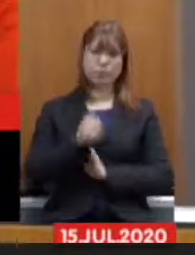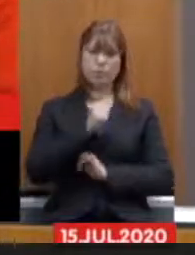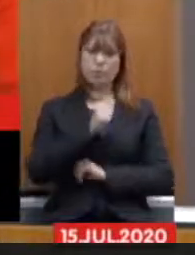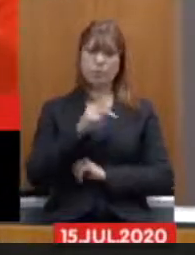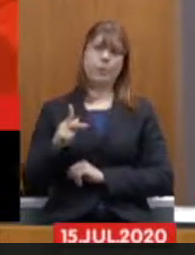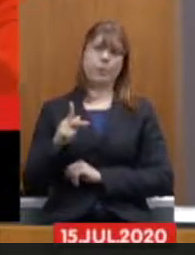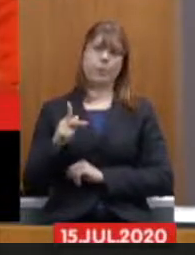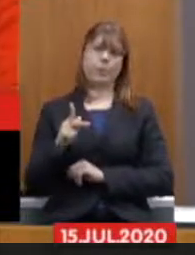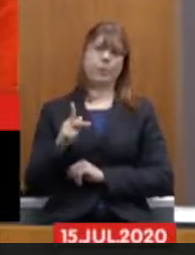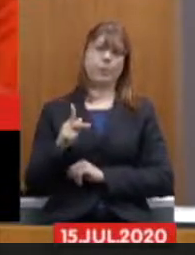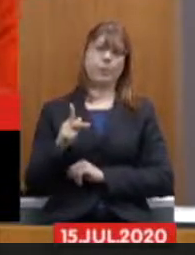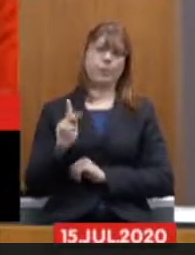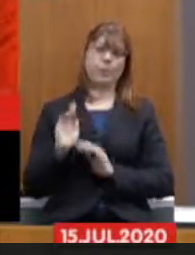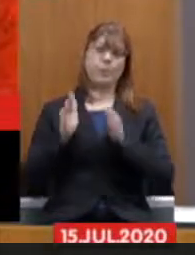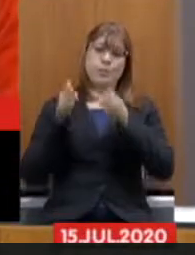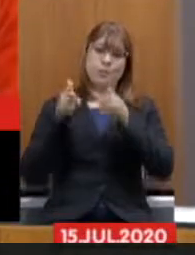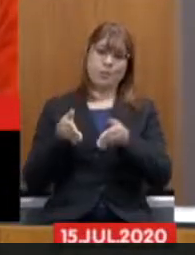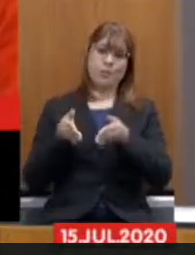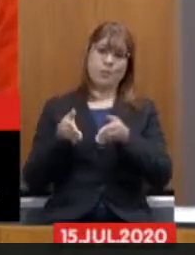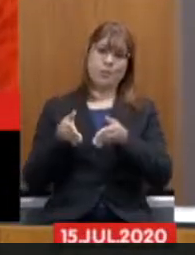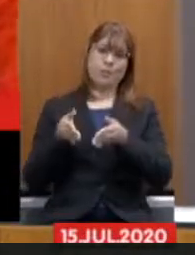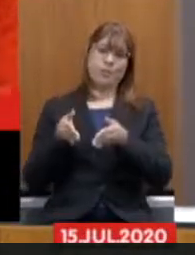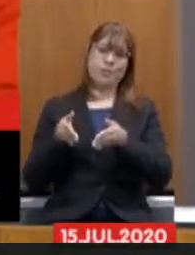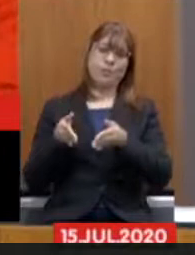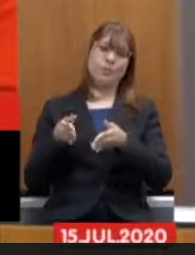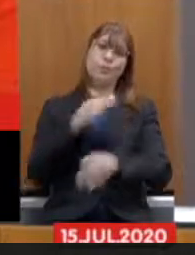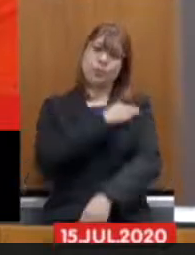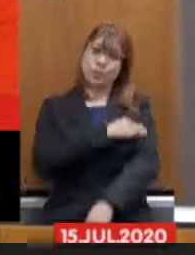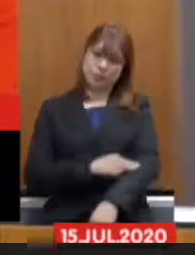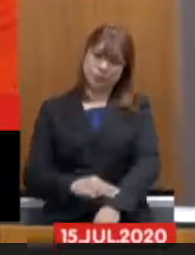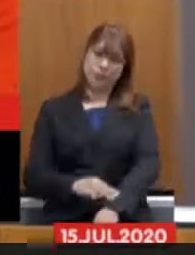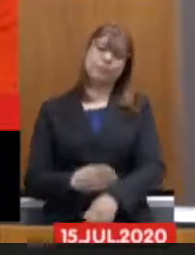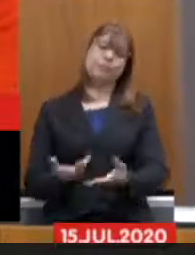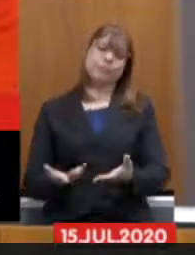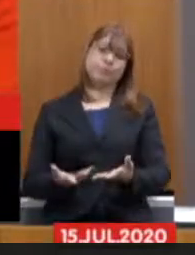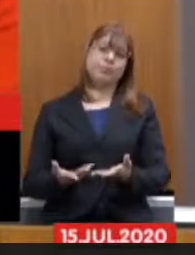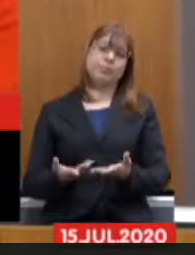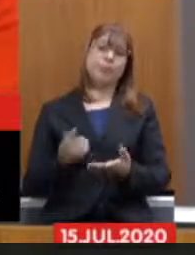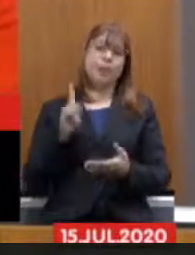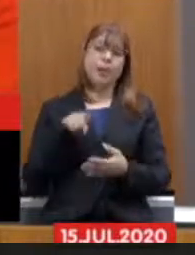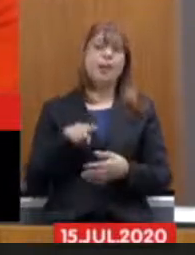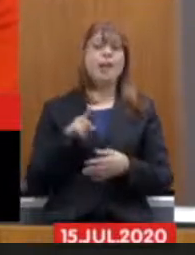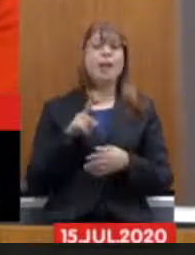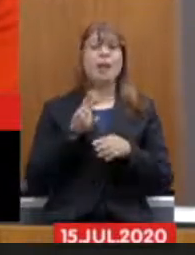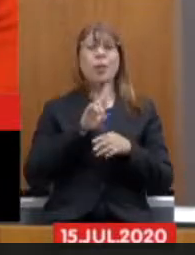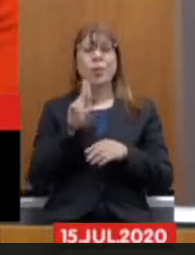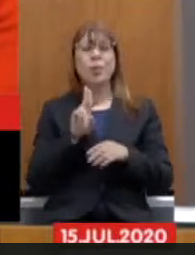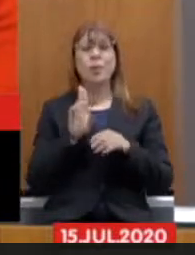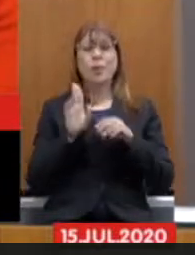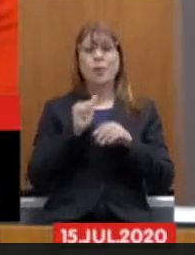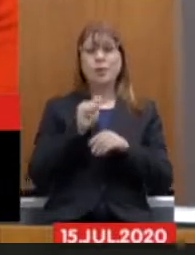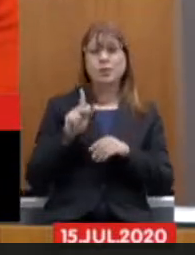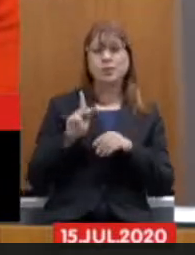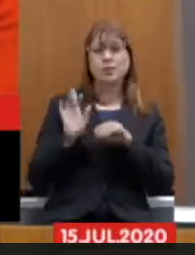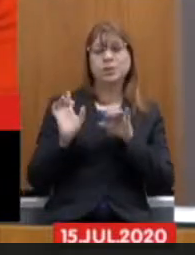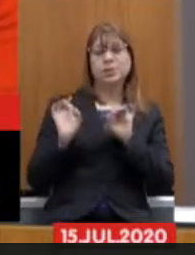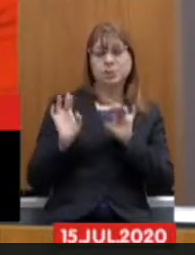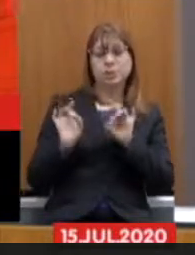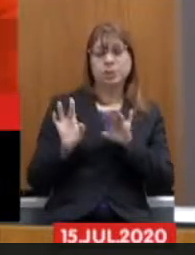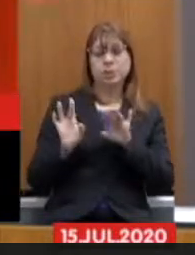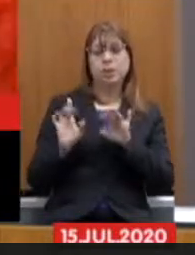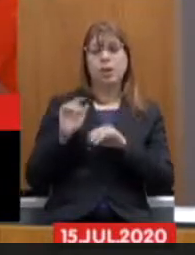aposentadoria específica o mistério chamada de aposentadoria especial a denise lembrou algo